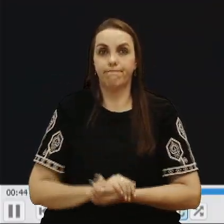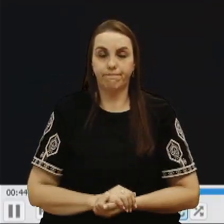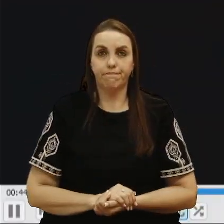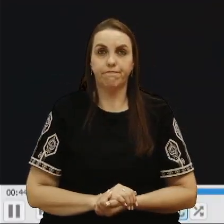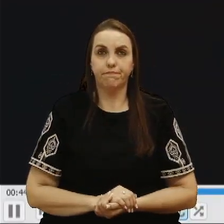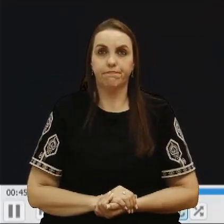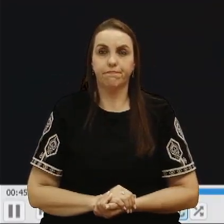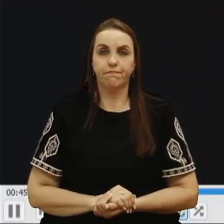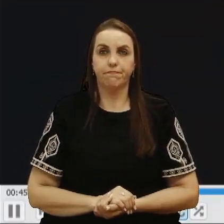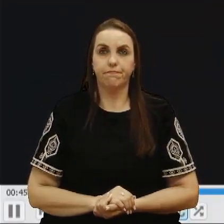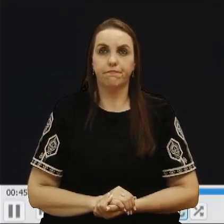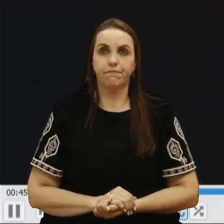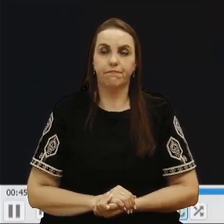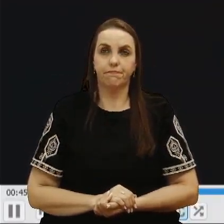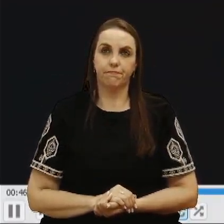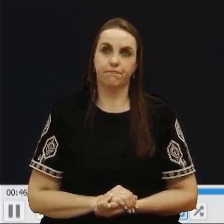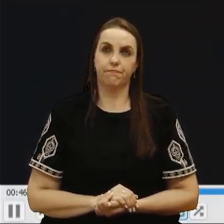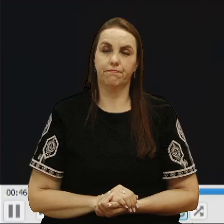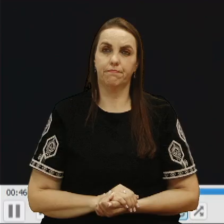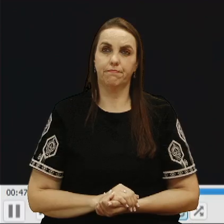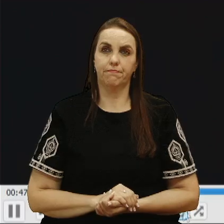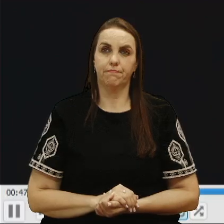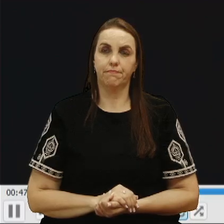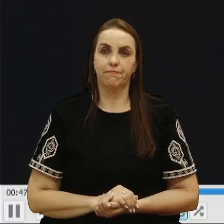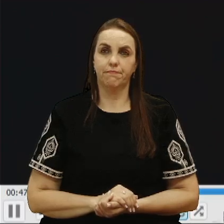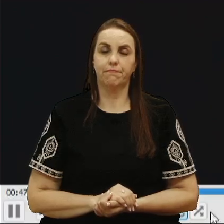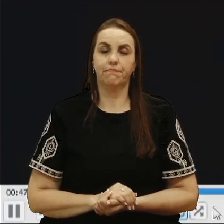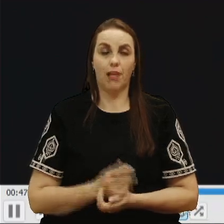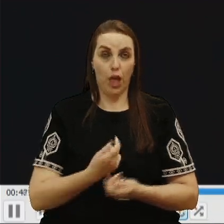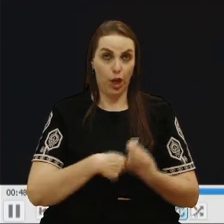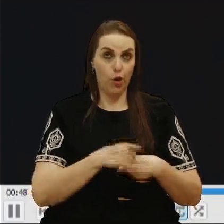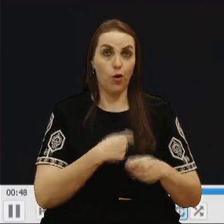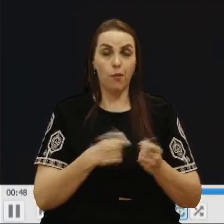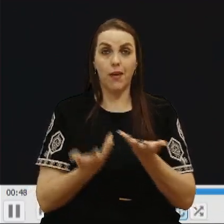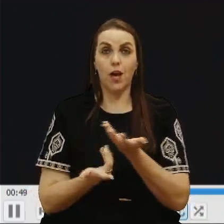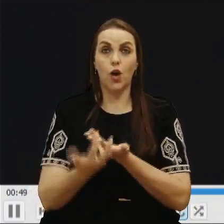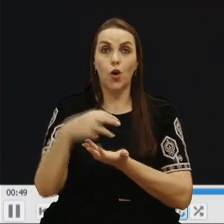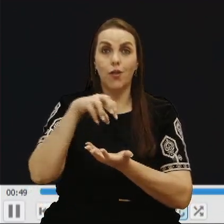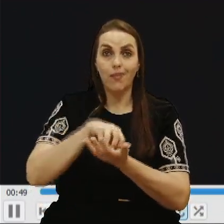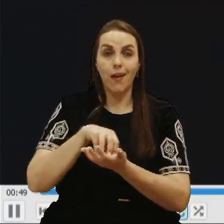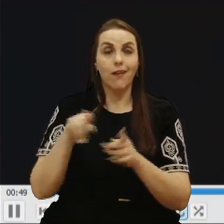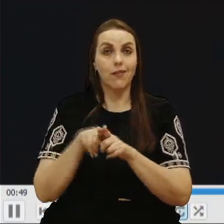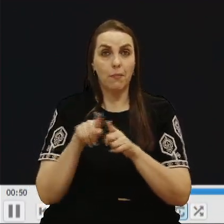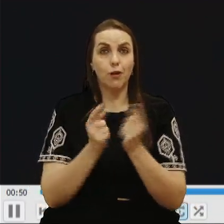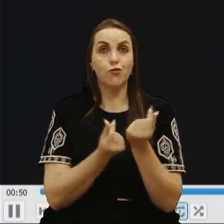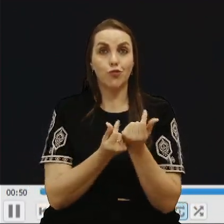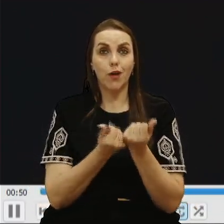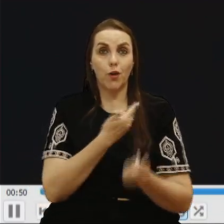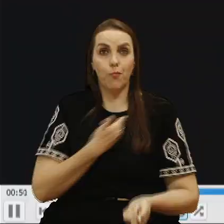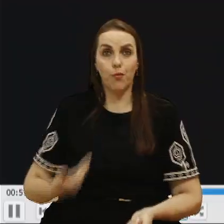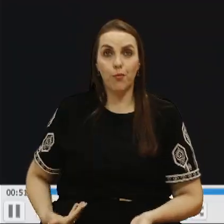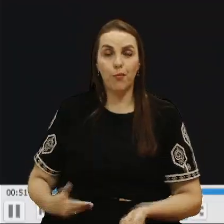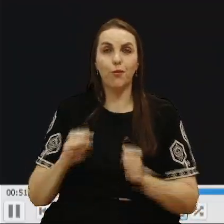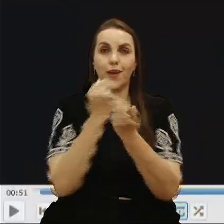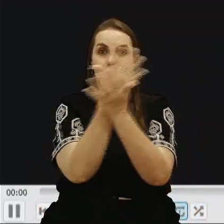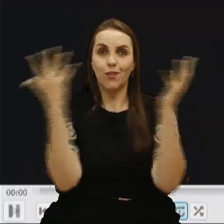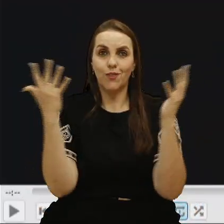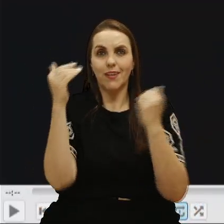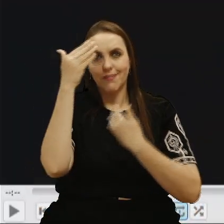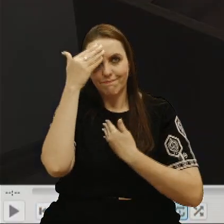irregular. E aí, com isso, é economia para a Codeca, economia para os cofres públicos e a natureza